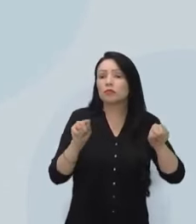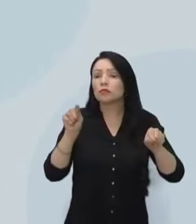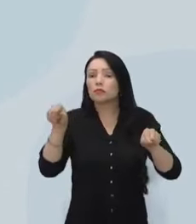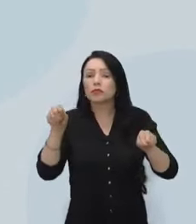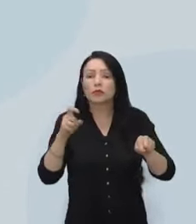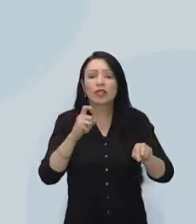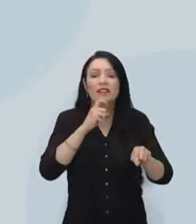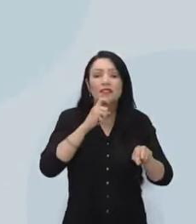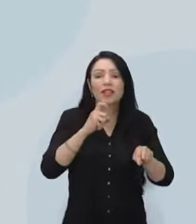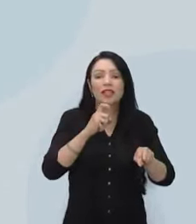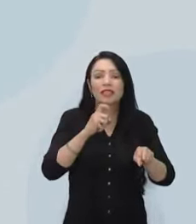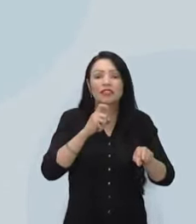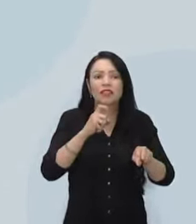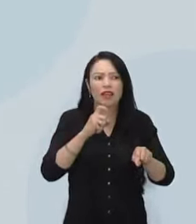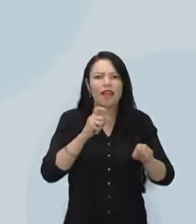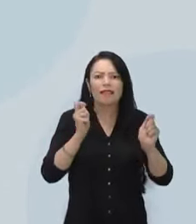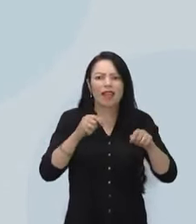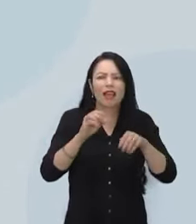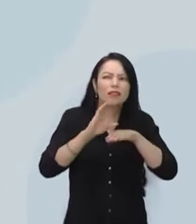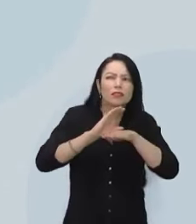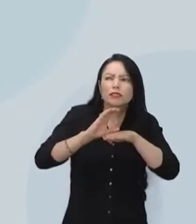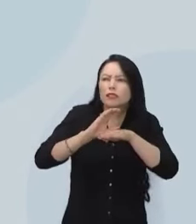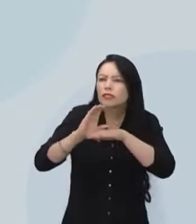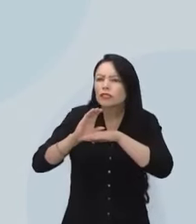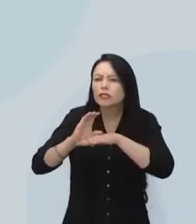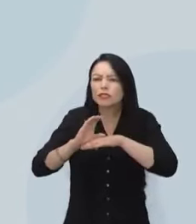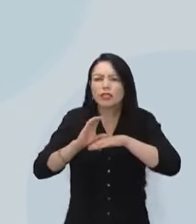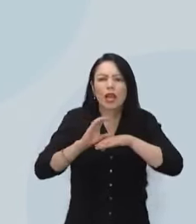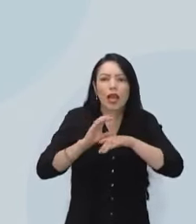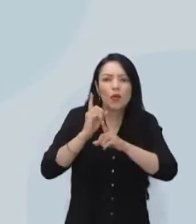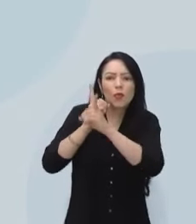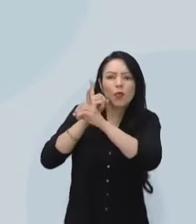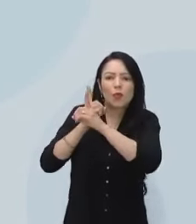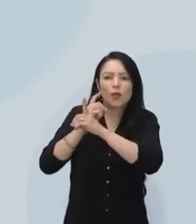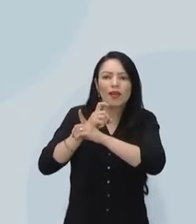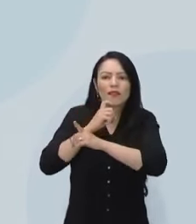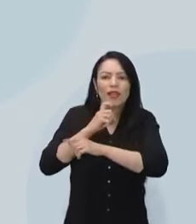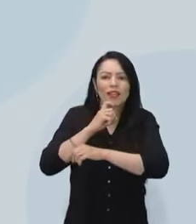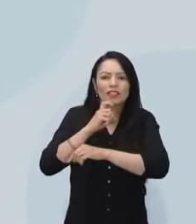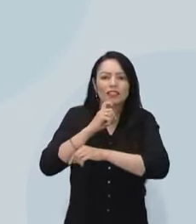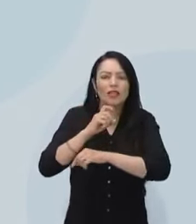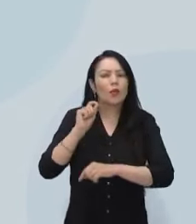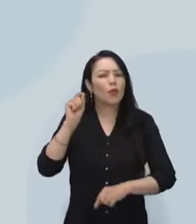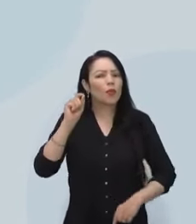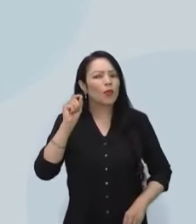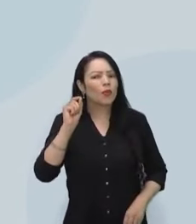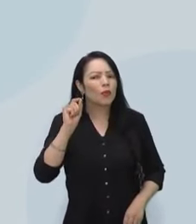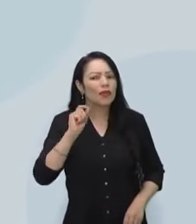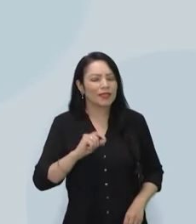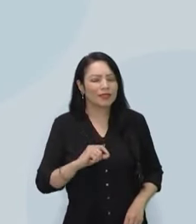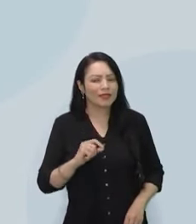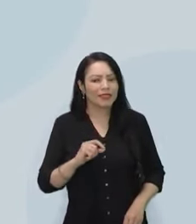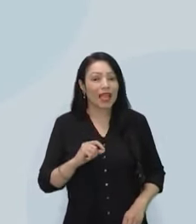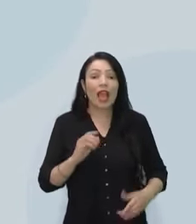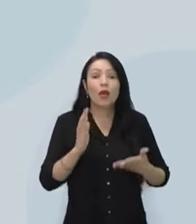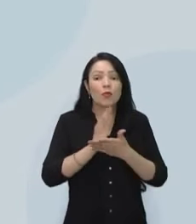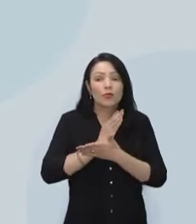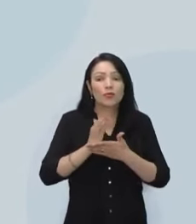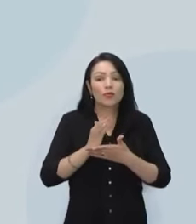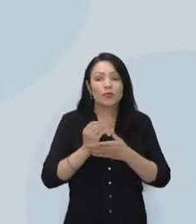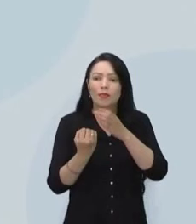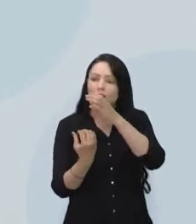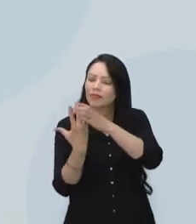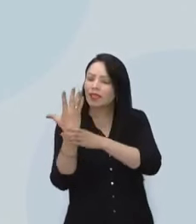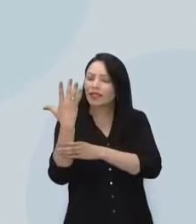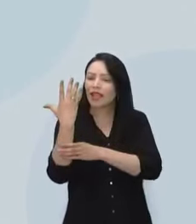vegetação acinzentada. O que são esses pontos verdes? São algumas espécies de